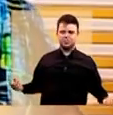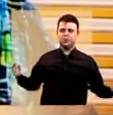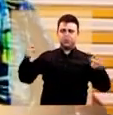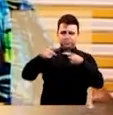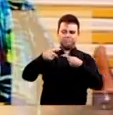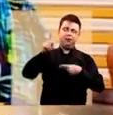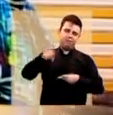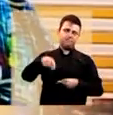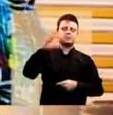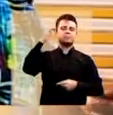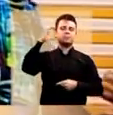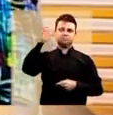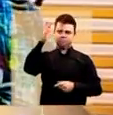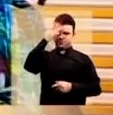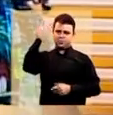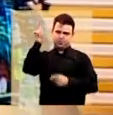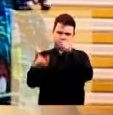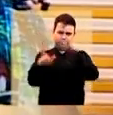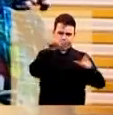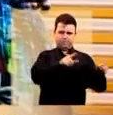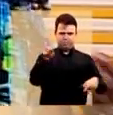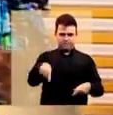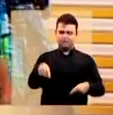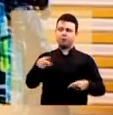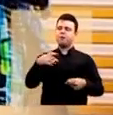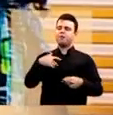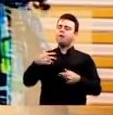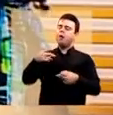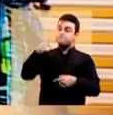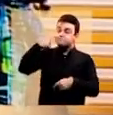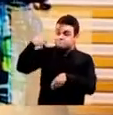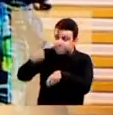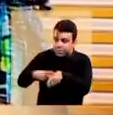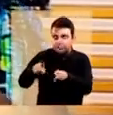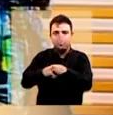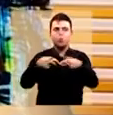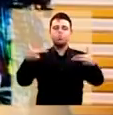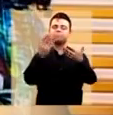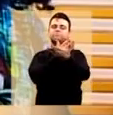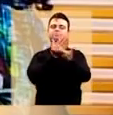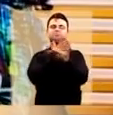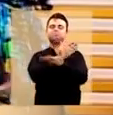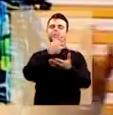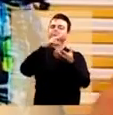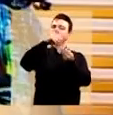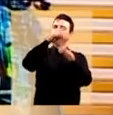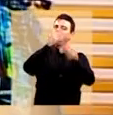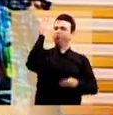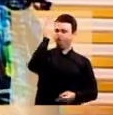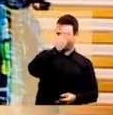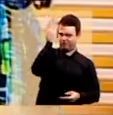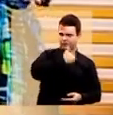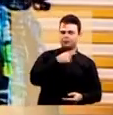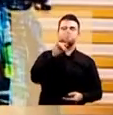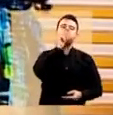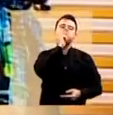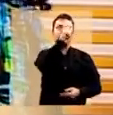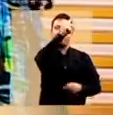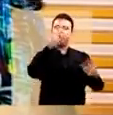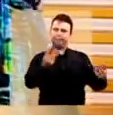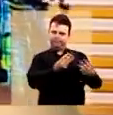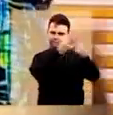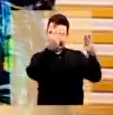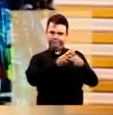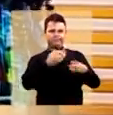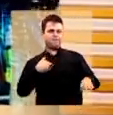chama, cientificamente falando, visível e o invisível. Você não vai chegar num ritual judaico